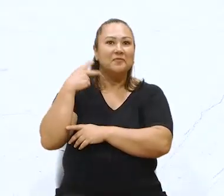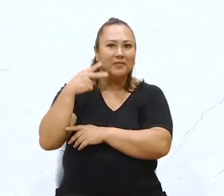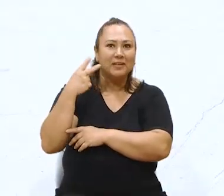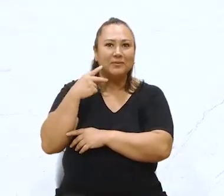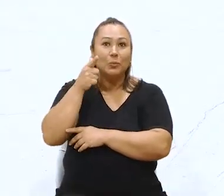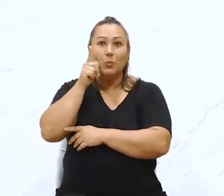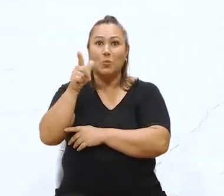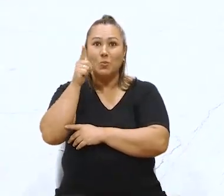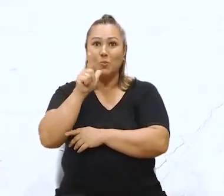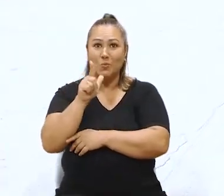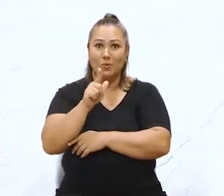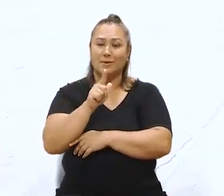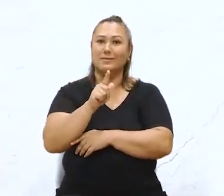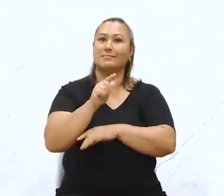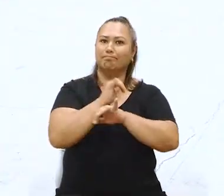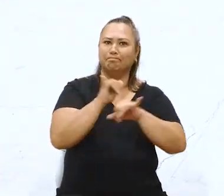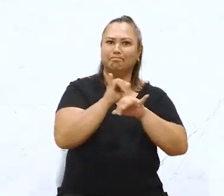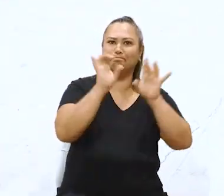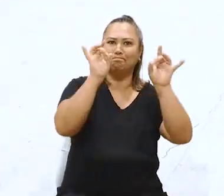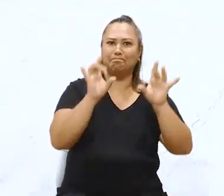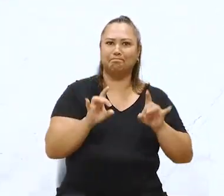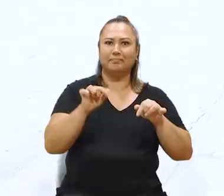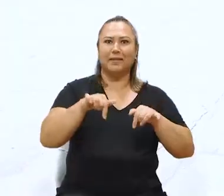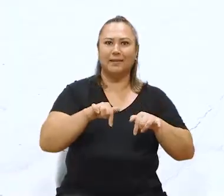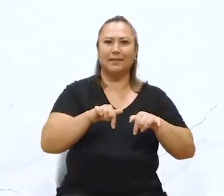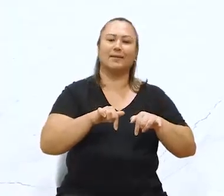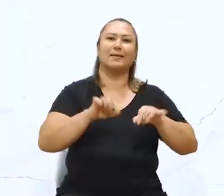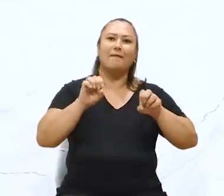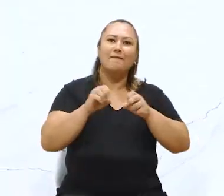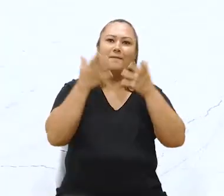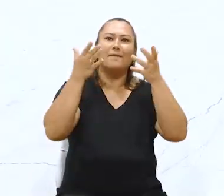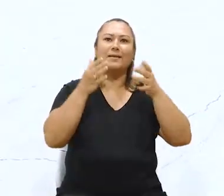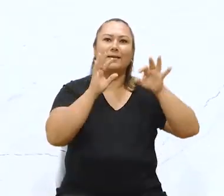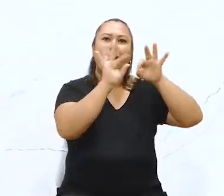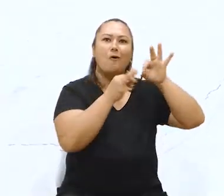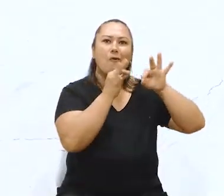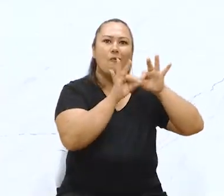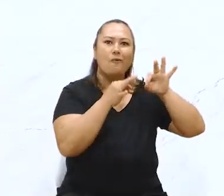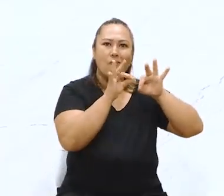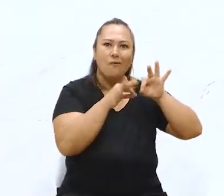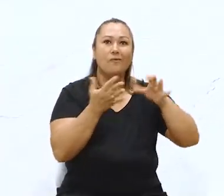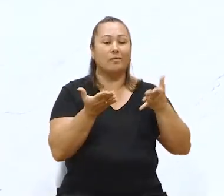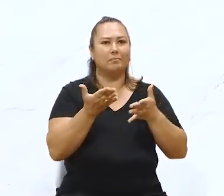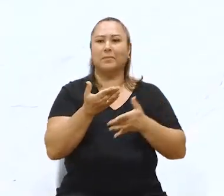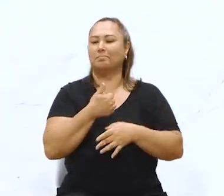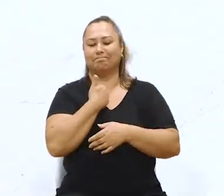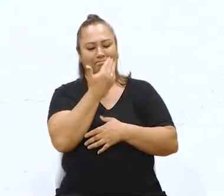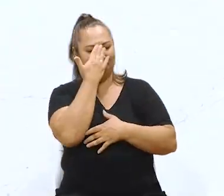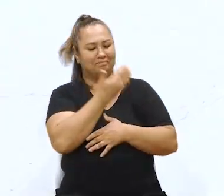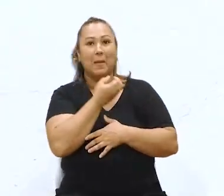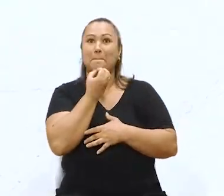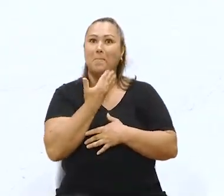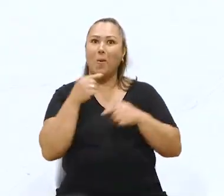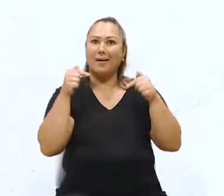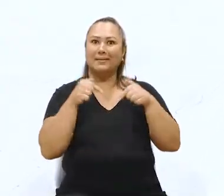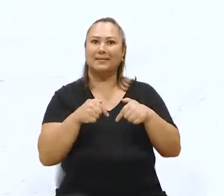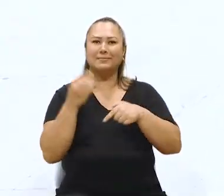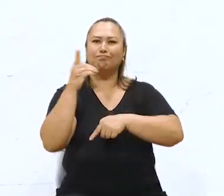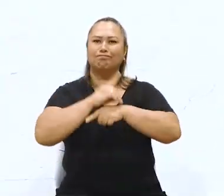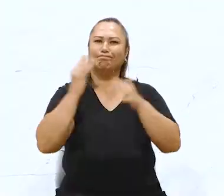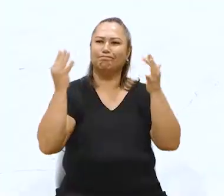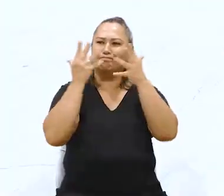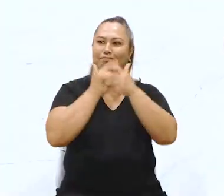Vereador Lucas Carenhato, edição especial do nosso Fala Vereador aqui na Festa da Uva. Seja bem-vindo. Obrigado, sempre bom estar aqui, esse dia